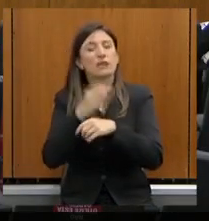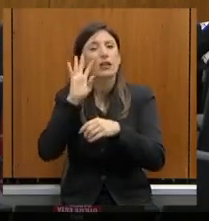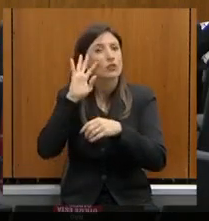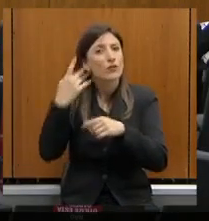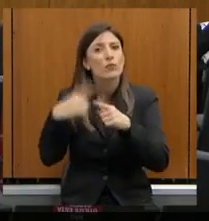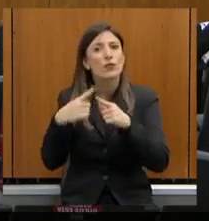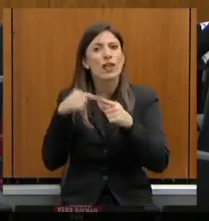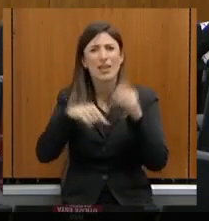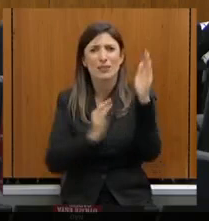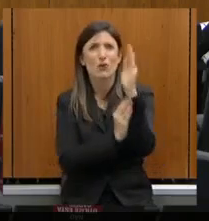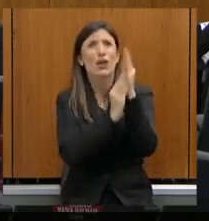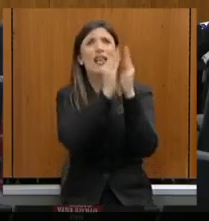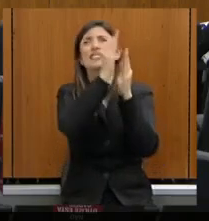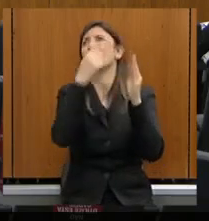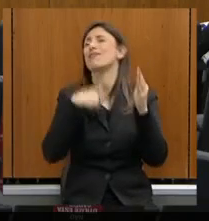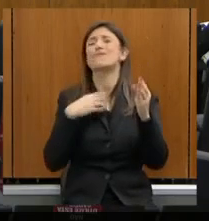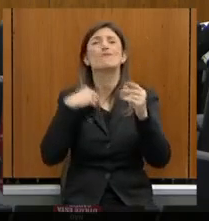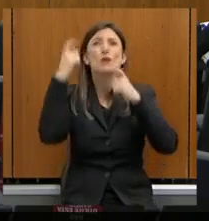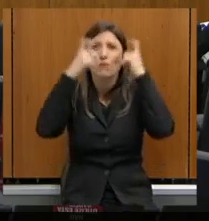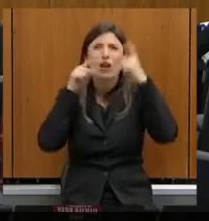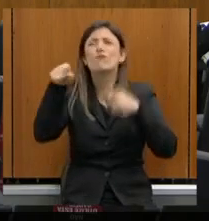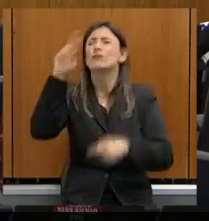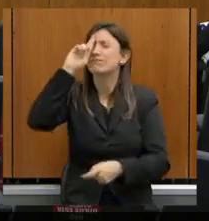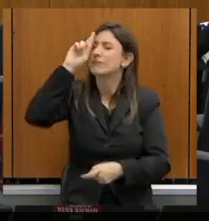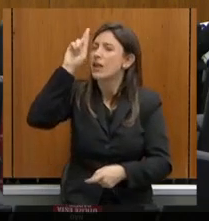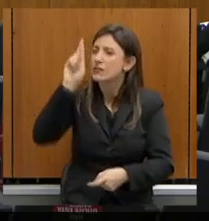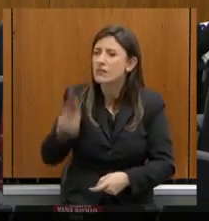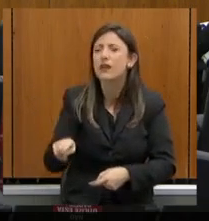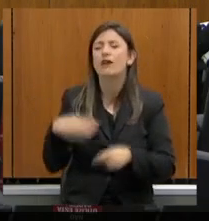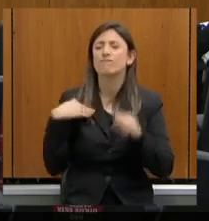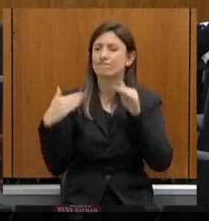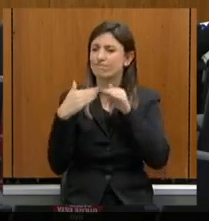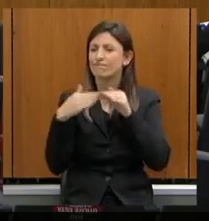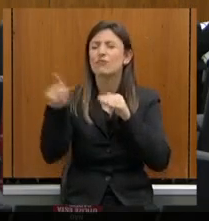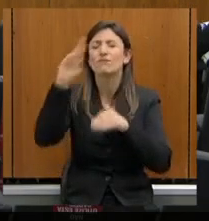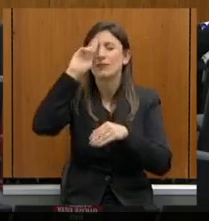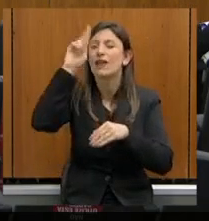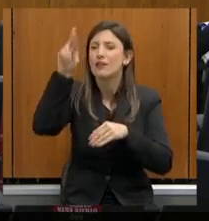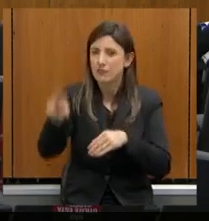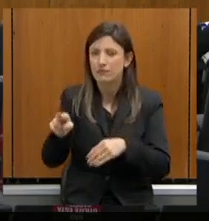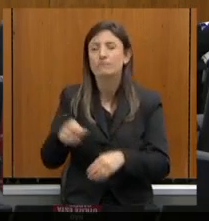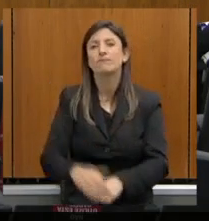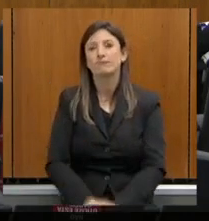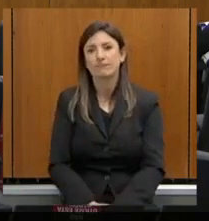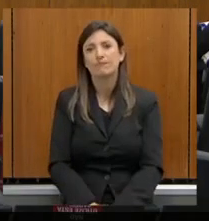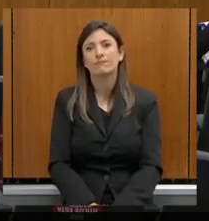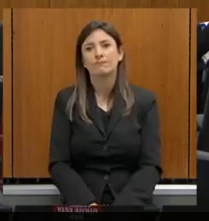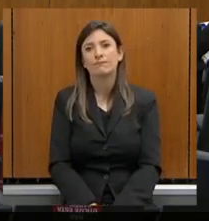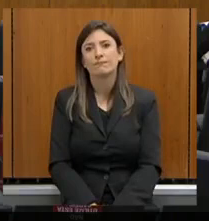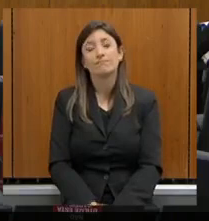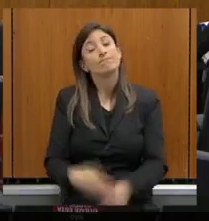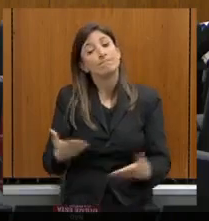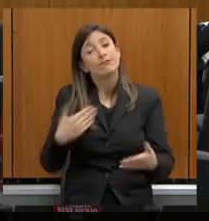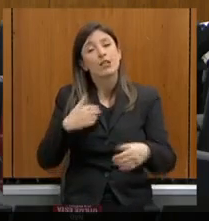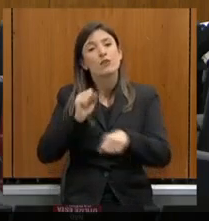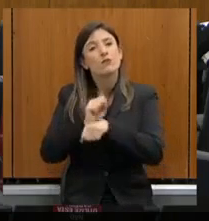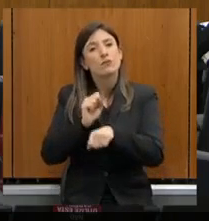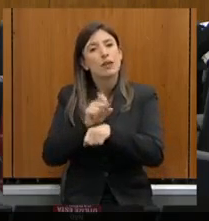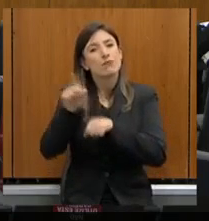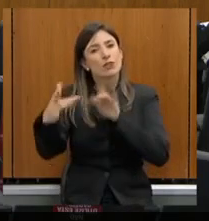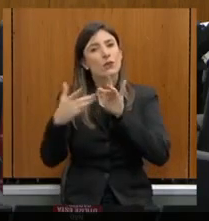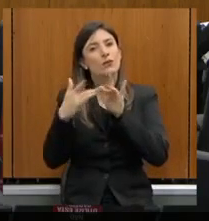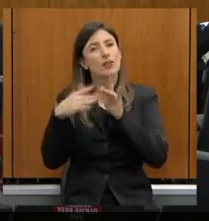muito. O senhor tem toda razão em todos os assuntos levantados. Então, eu aguardo o contato.